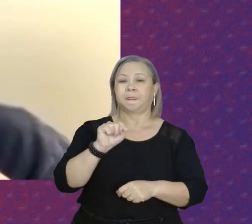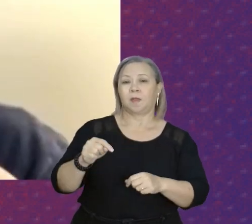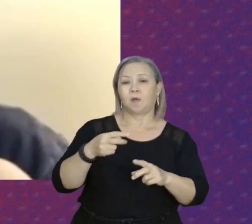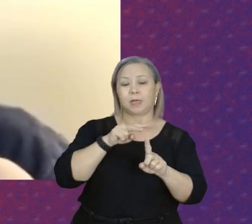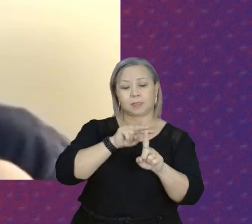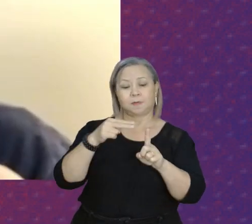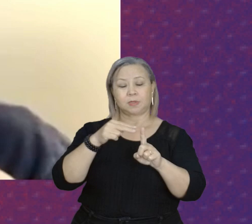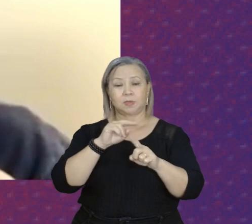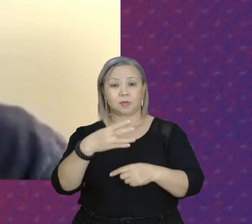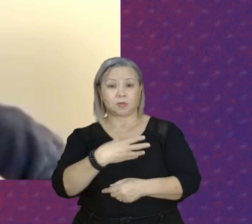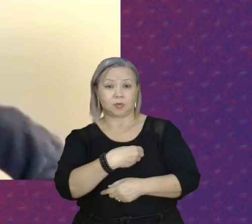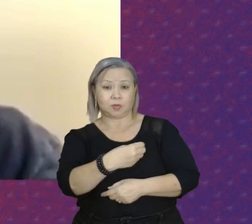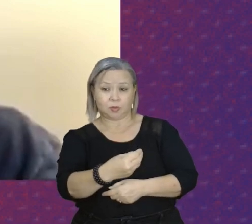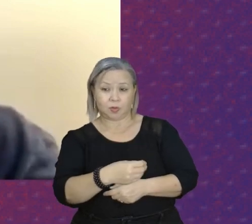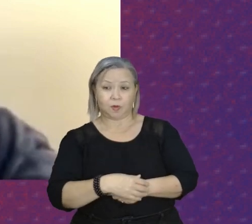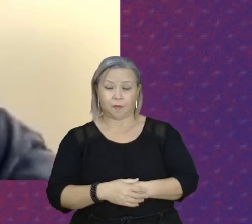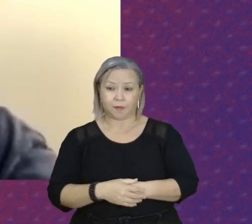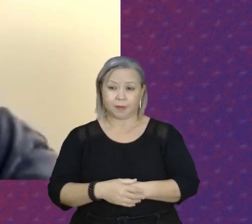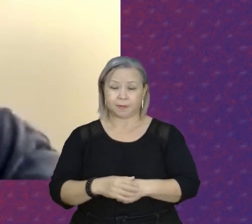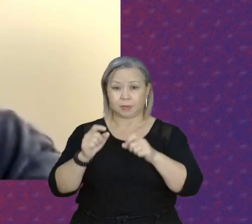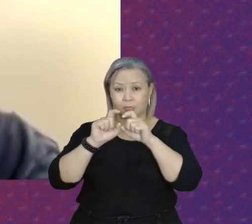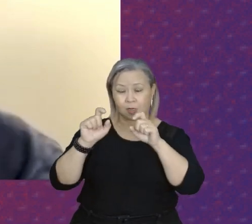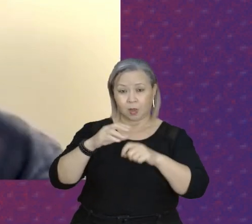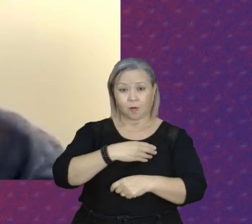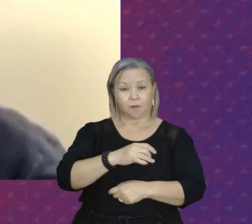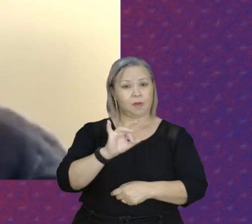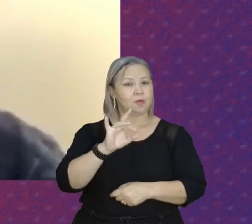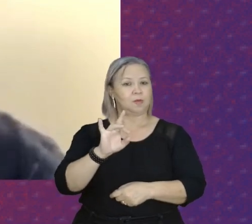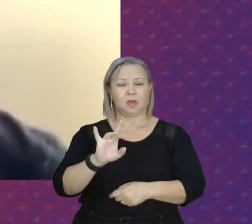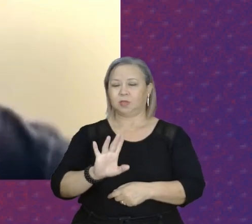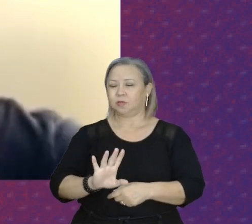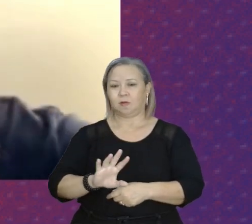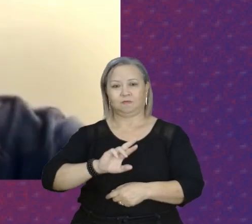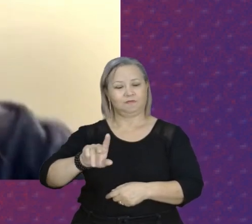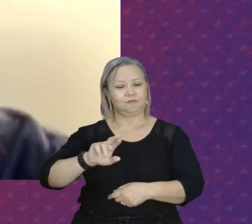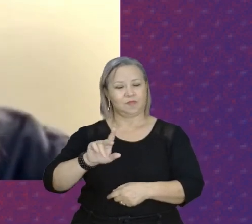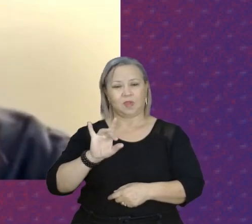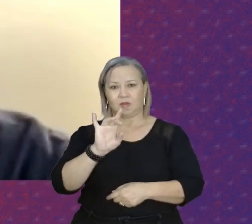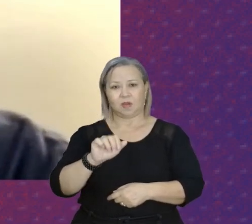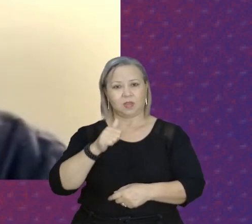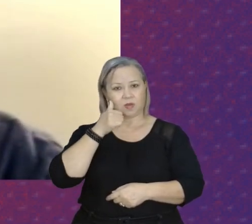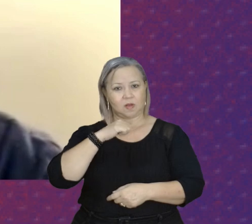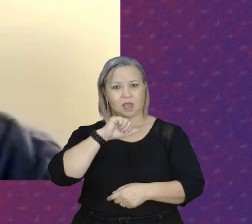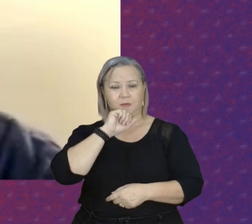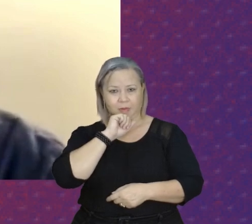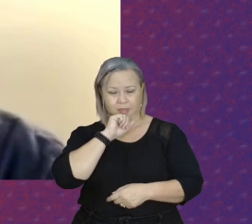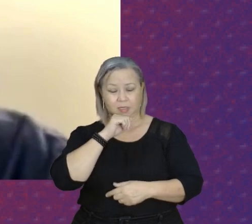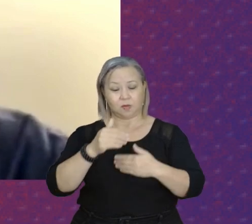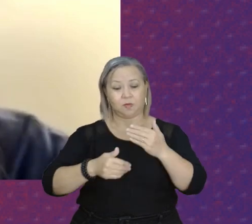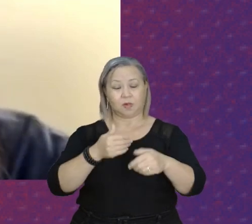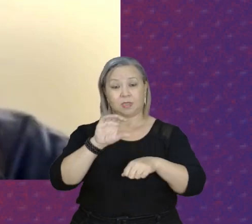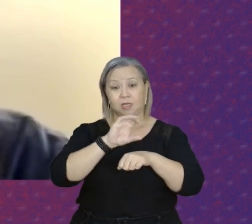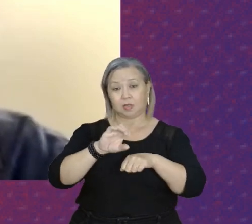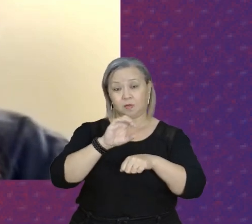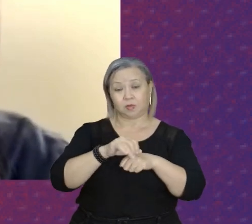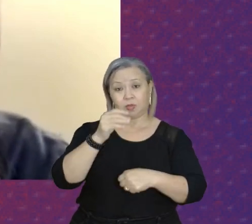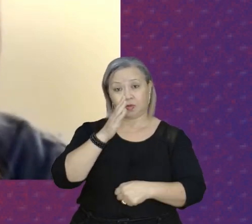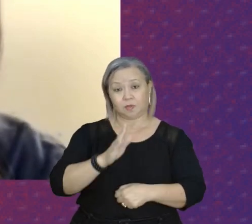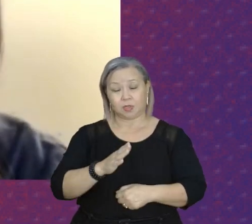perspectiva de que o filho, slogan, né, de que o filho não é só da mãe, no processo da Constituinte no Brasil, e